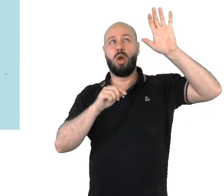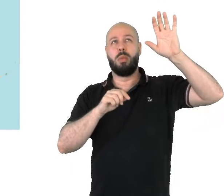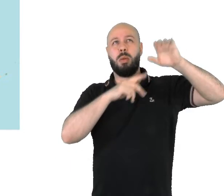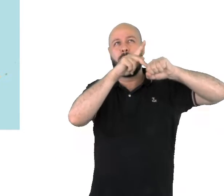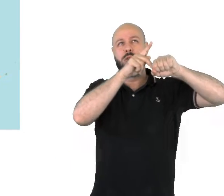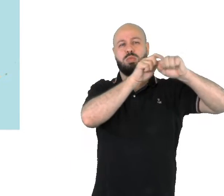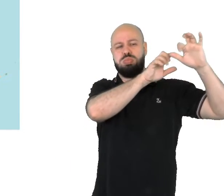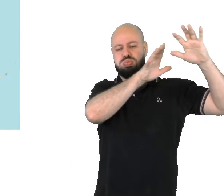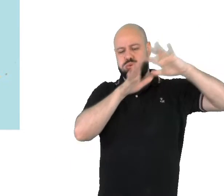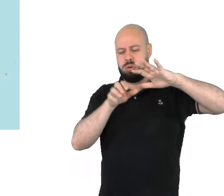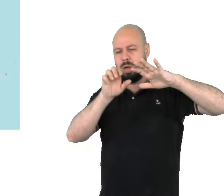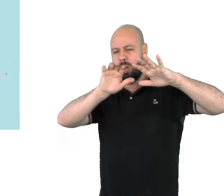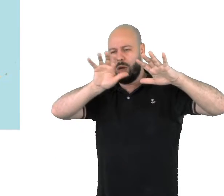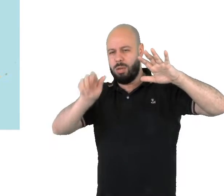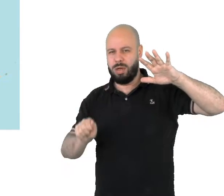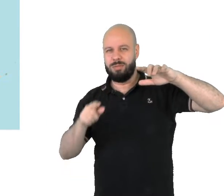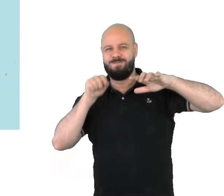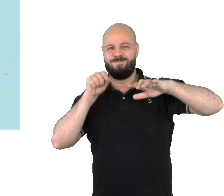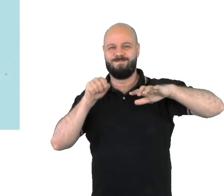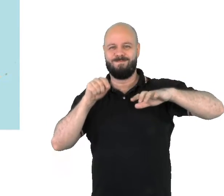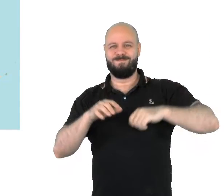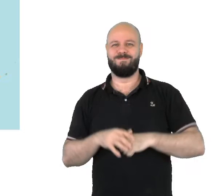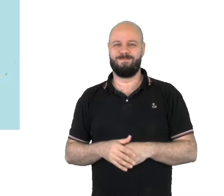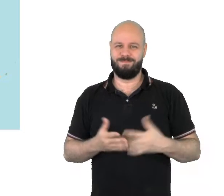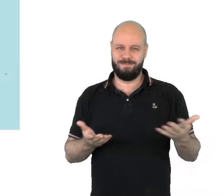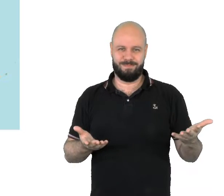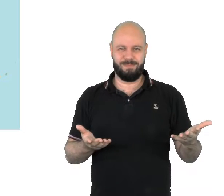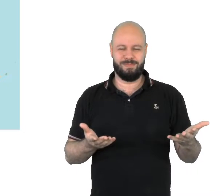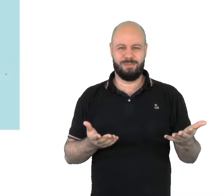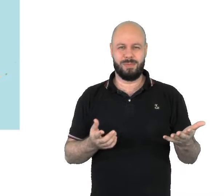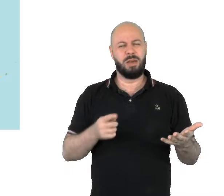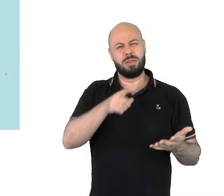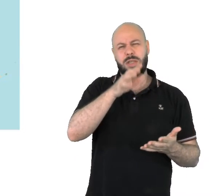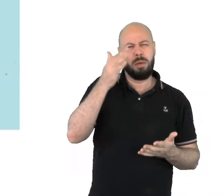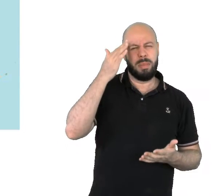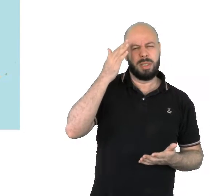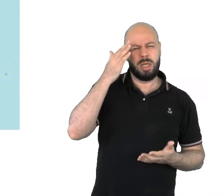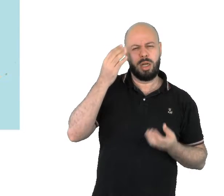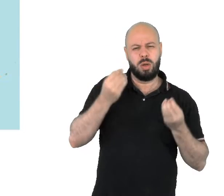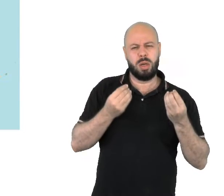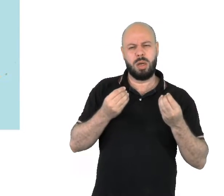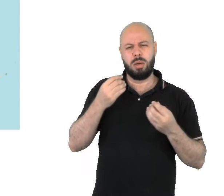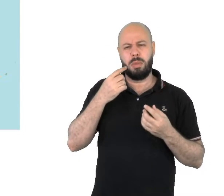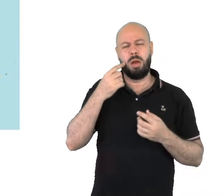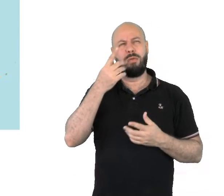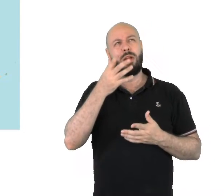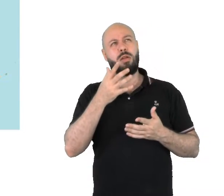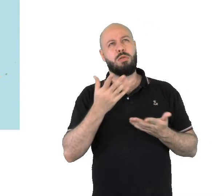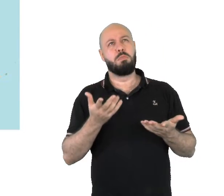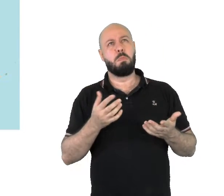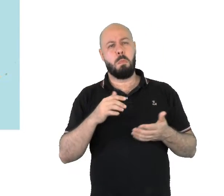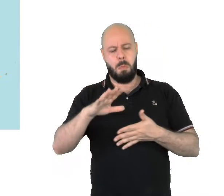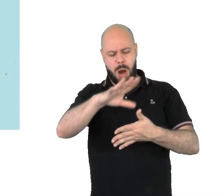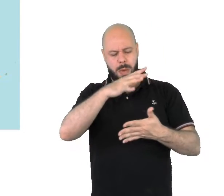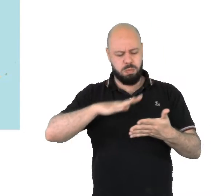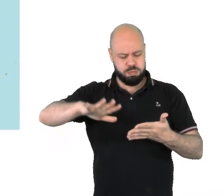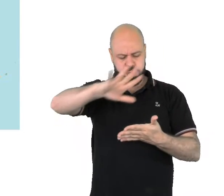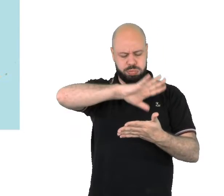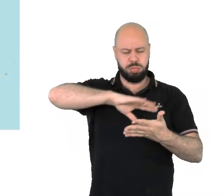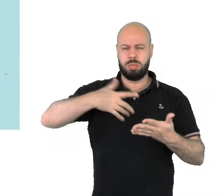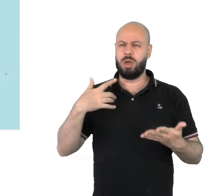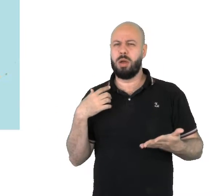e colonizaram essas regiões. Vocês já se pensaram, observando esse mapa, por